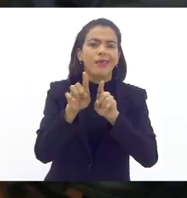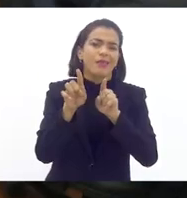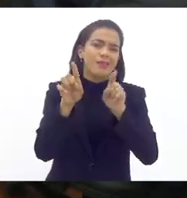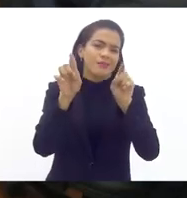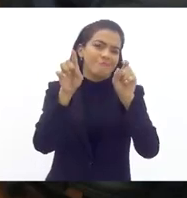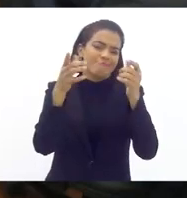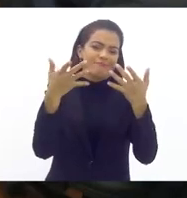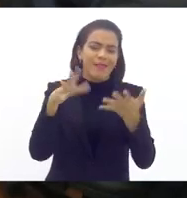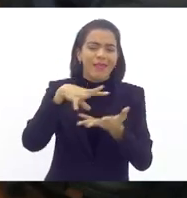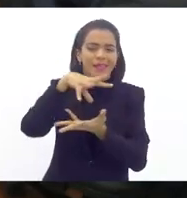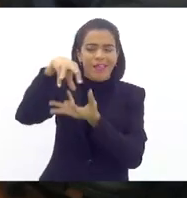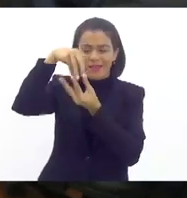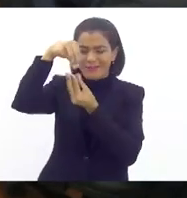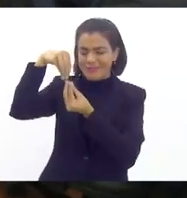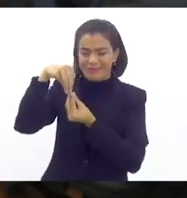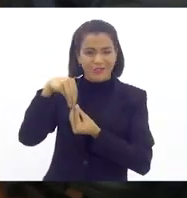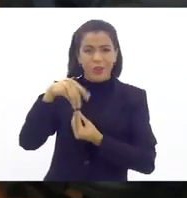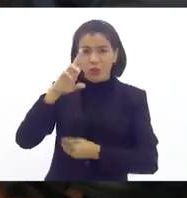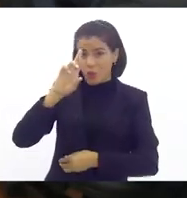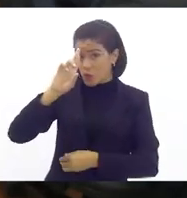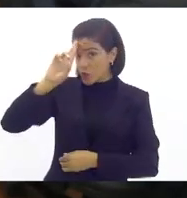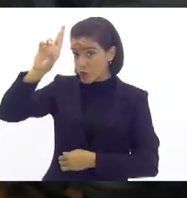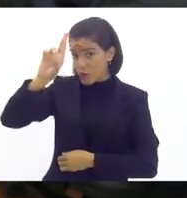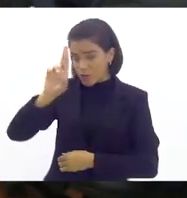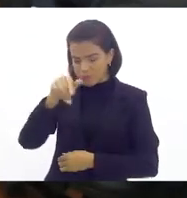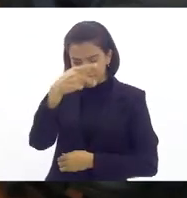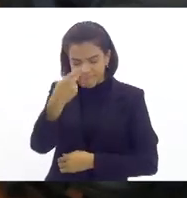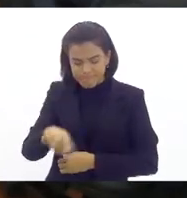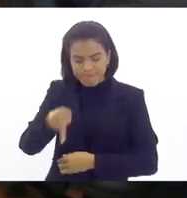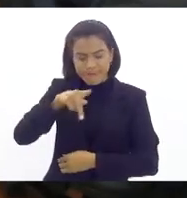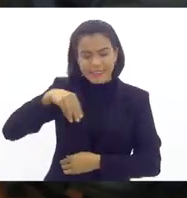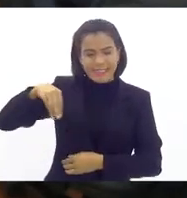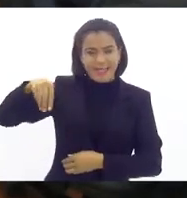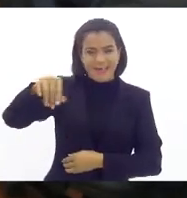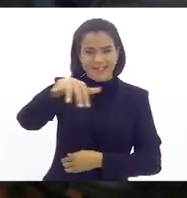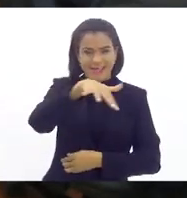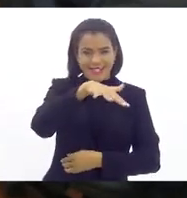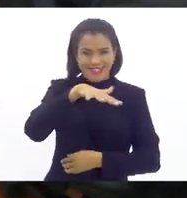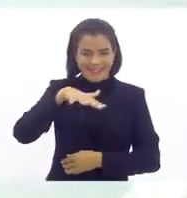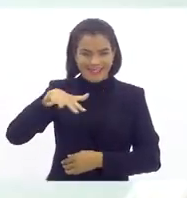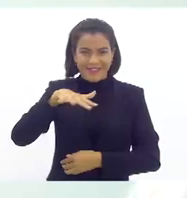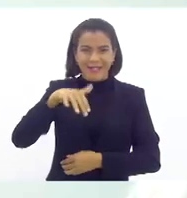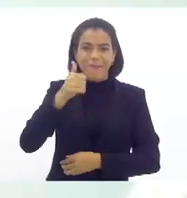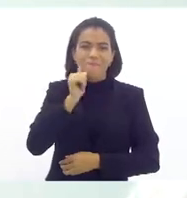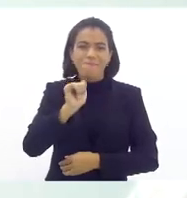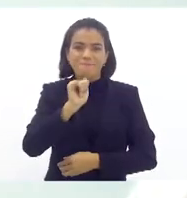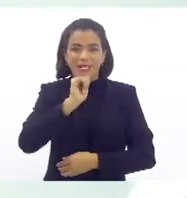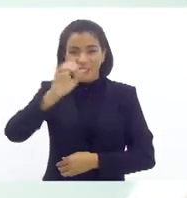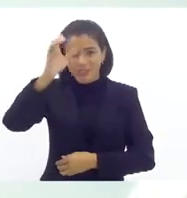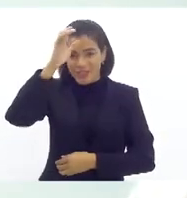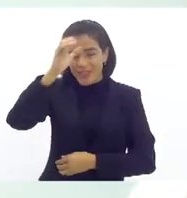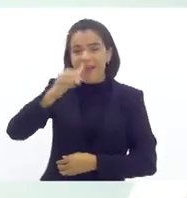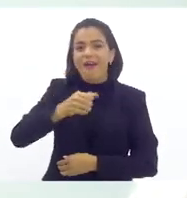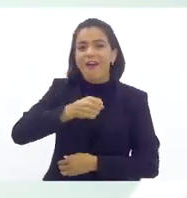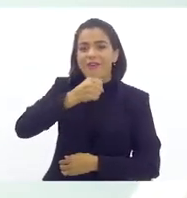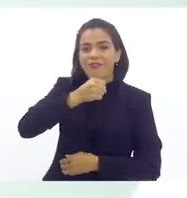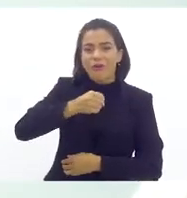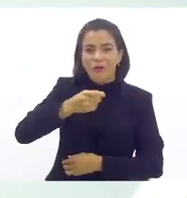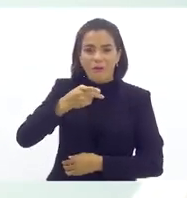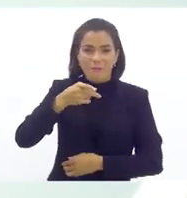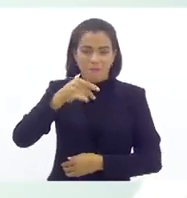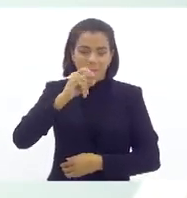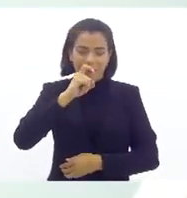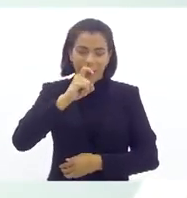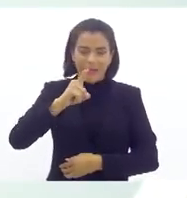a todo o nosso povo dono dessa terra, a todas as nossas mães, tias, avós, avôs, pais,